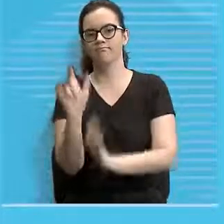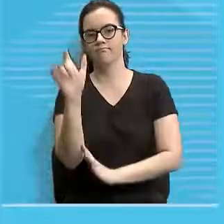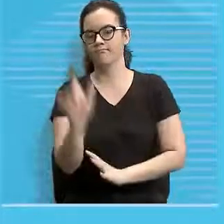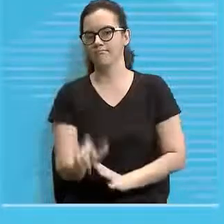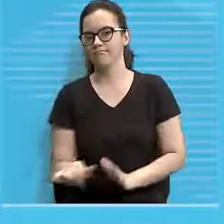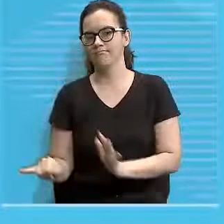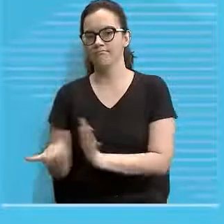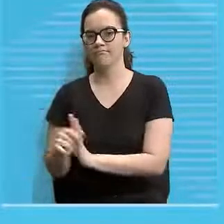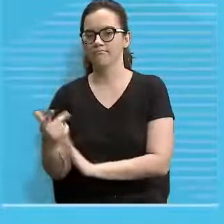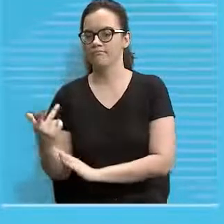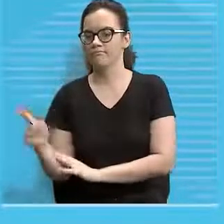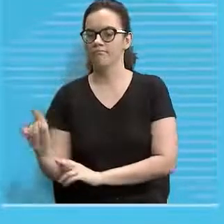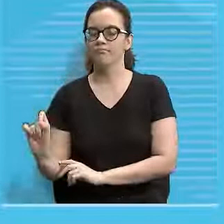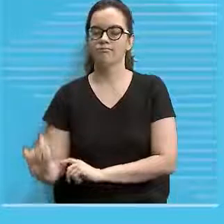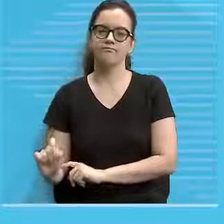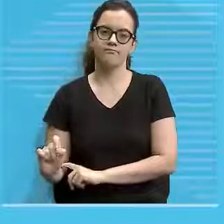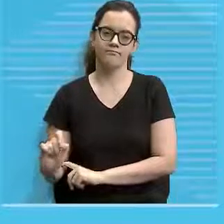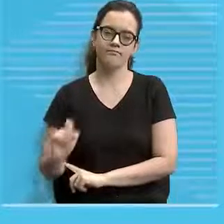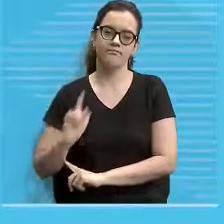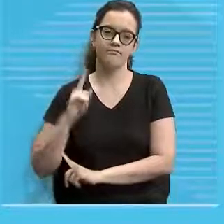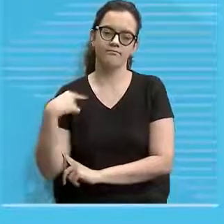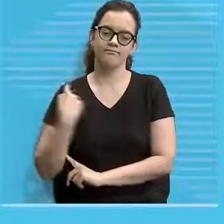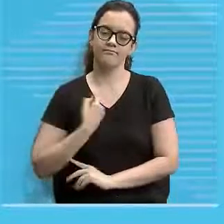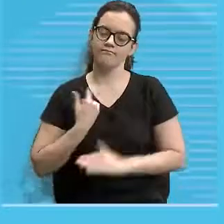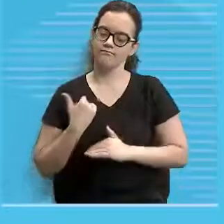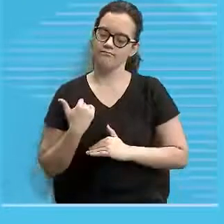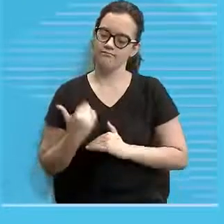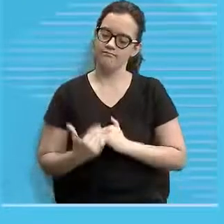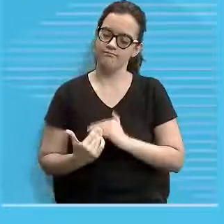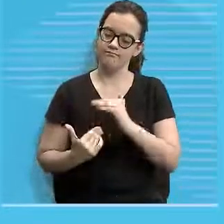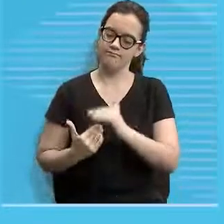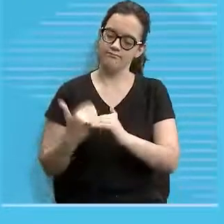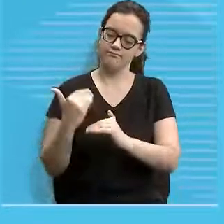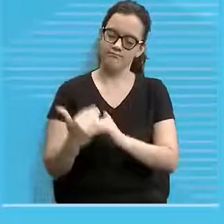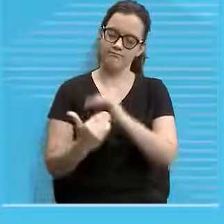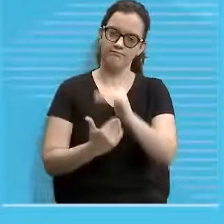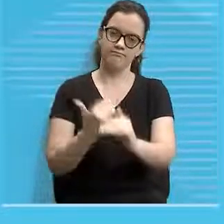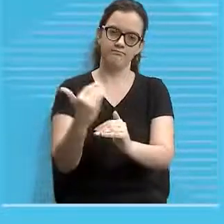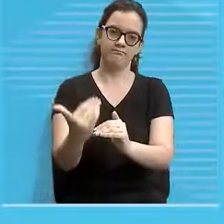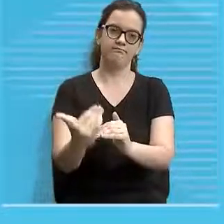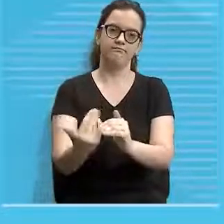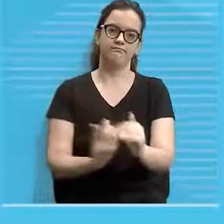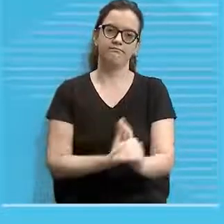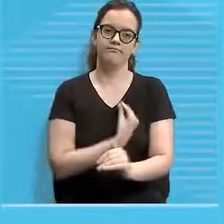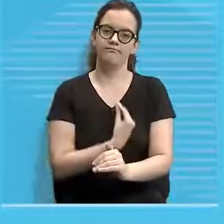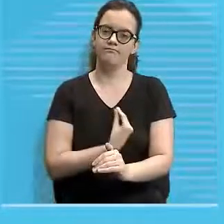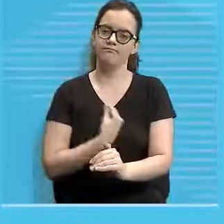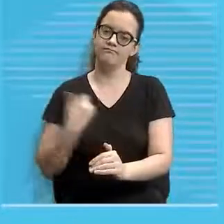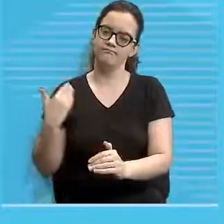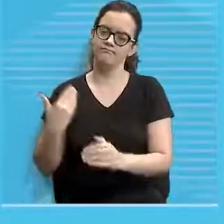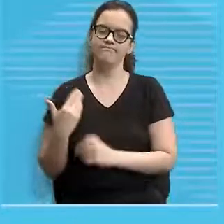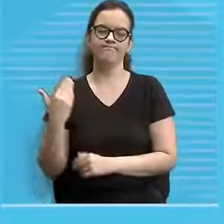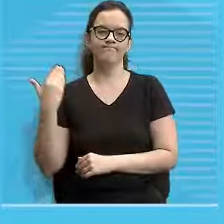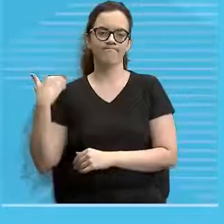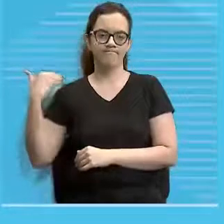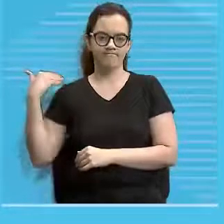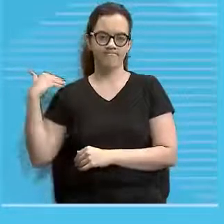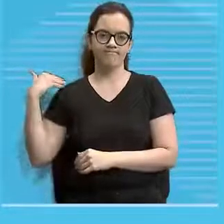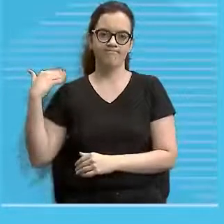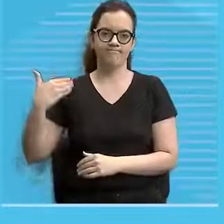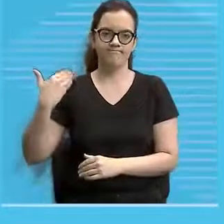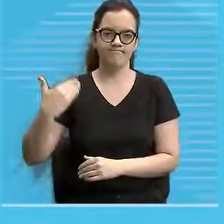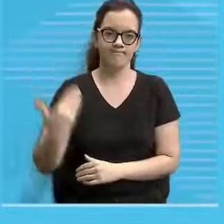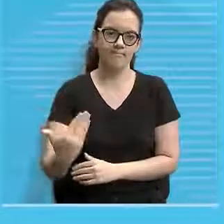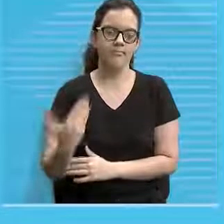definida. A gente vai construindo a nossa identidade no decorrer da nossa vida. A gente vai